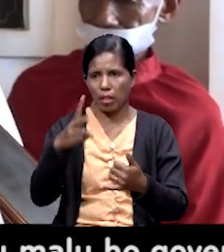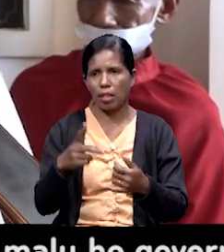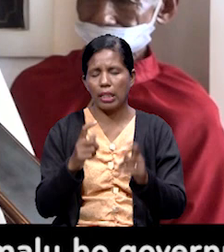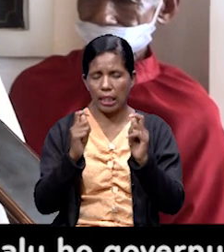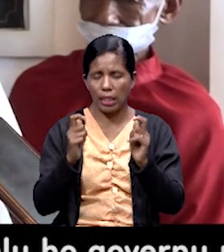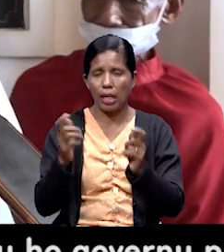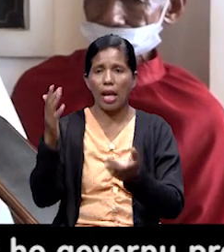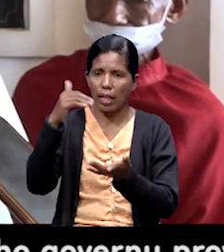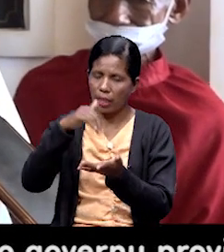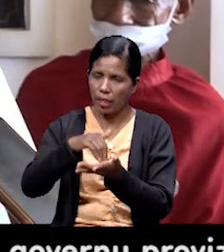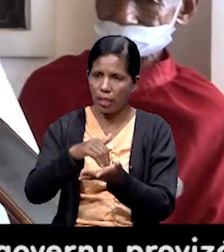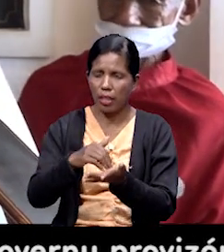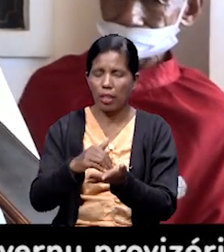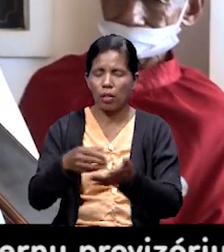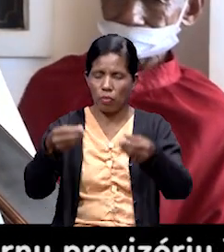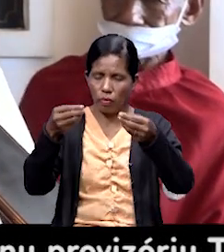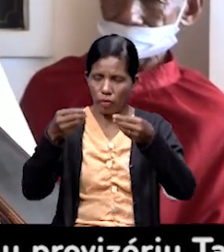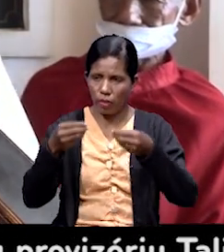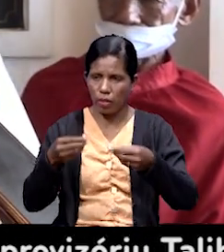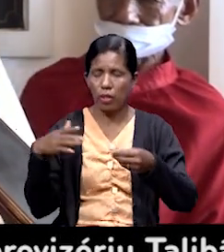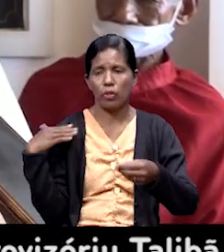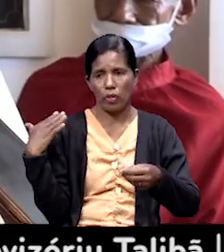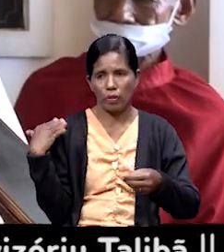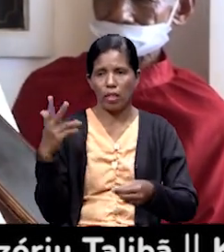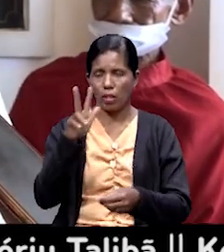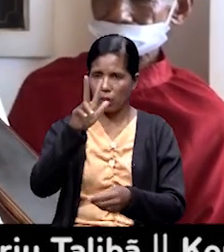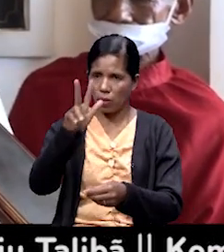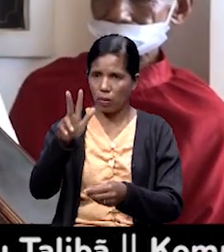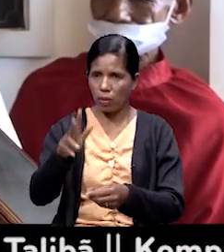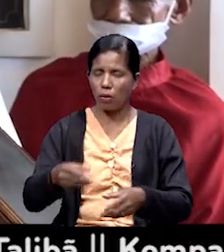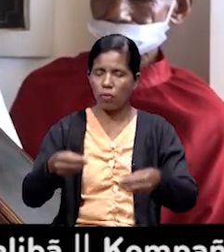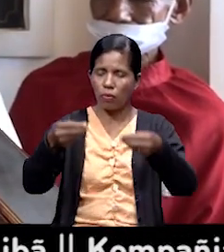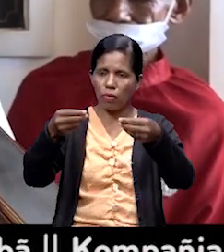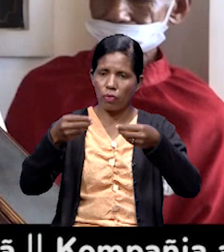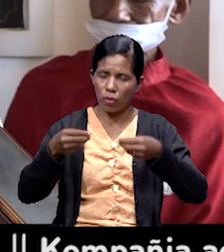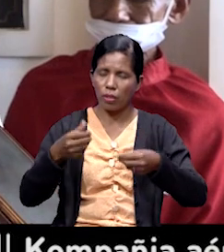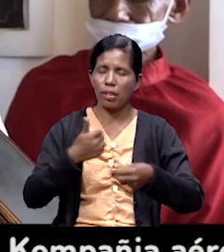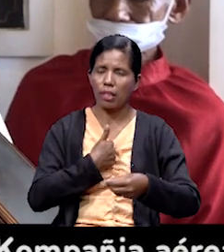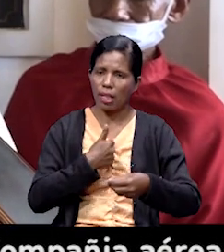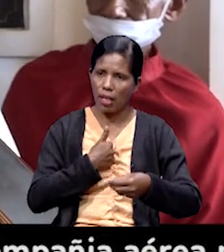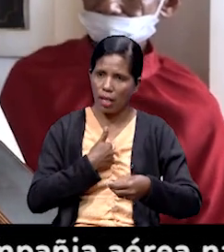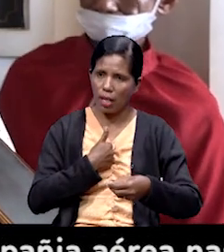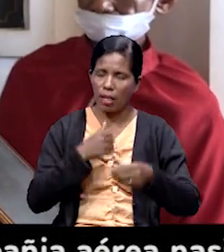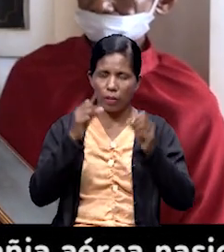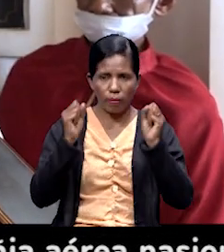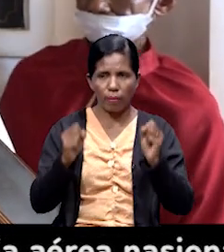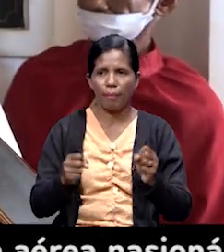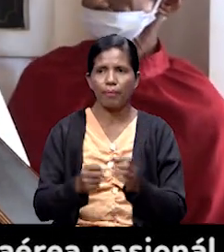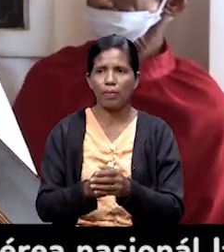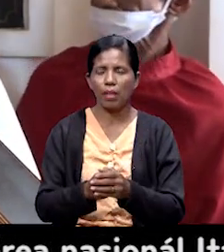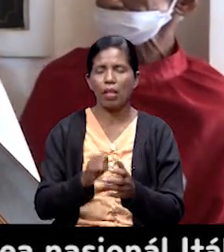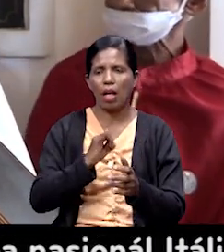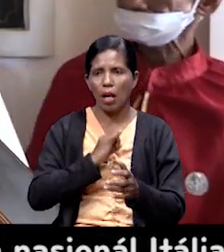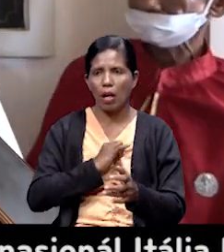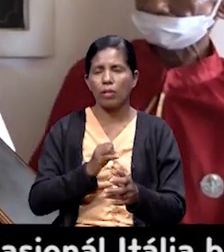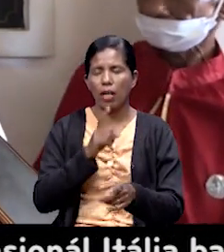dalaida, liu si be jove nain tolu nabe saran sirnean dari amlulik ya kongregasaun Jesuita, ida ne bahau ne